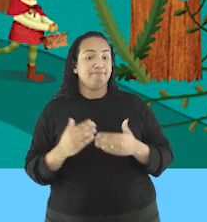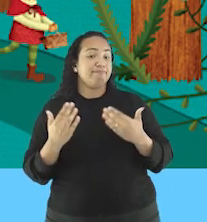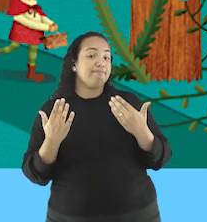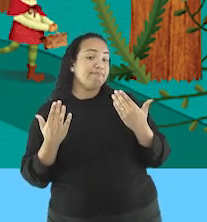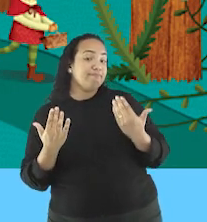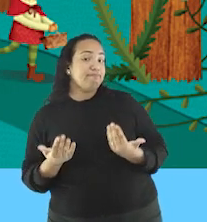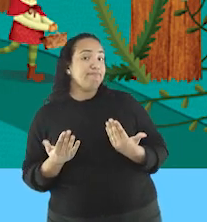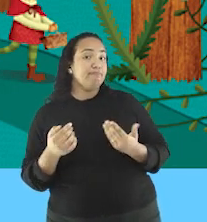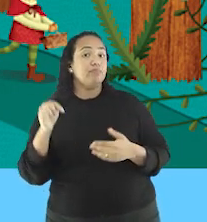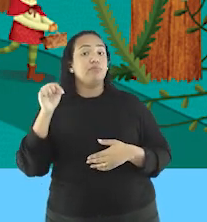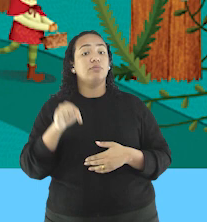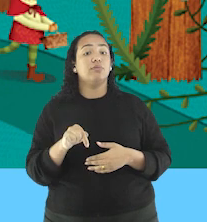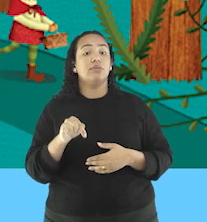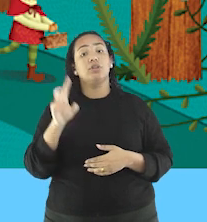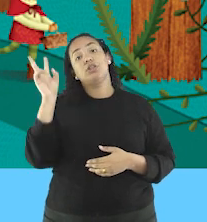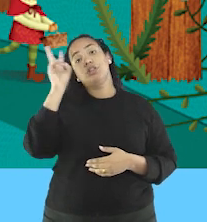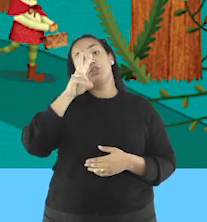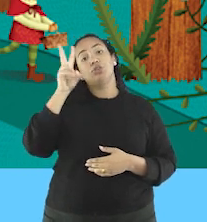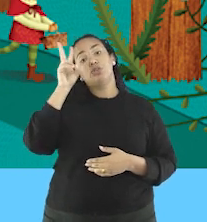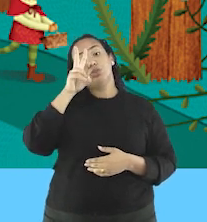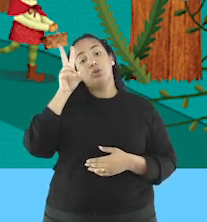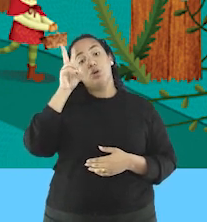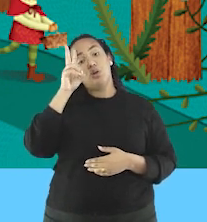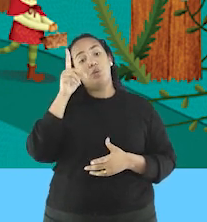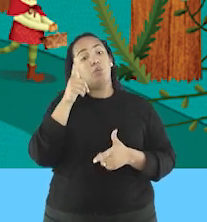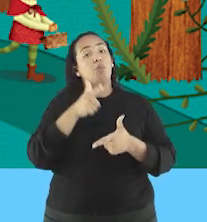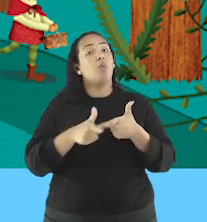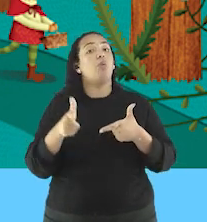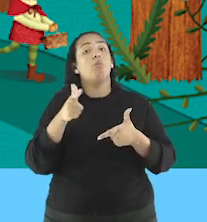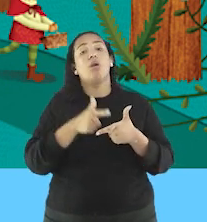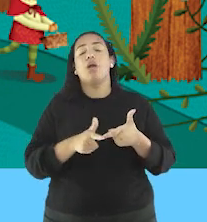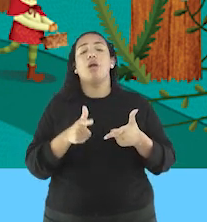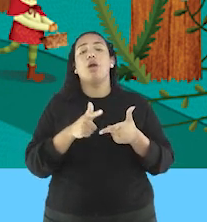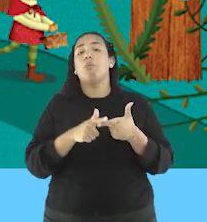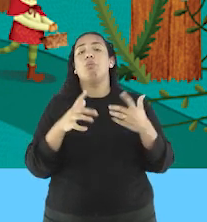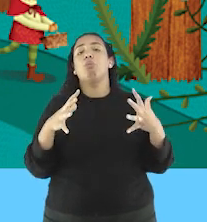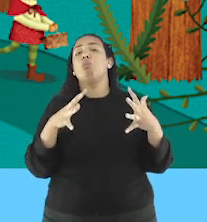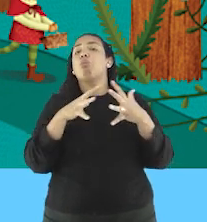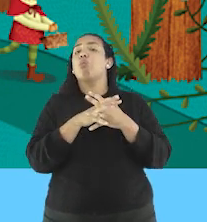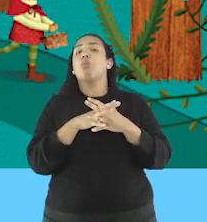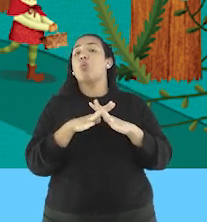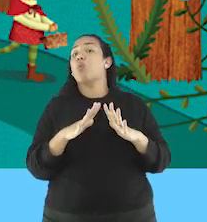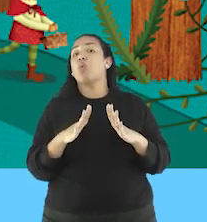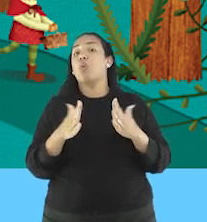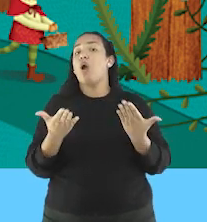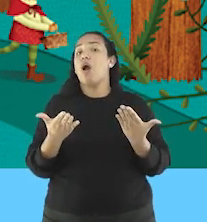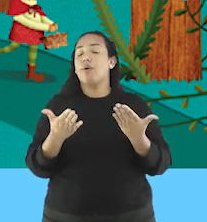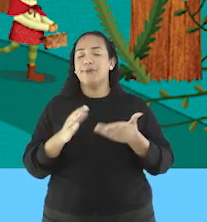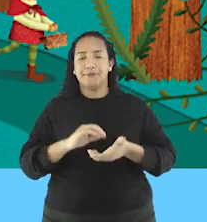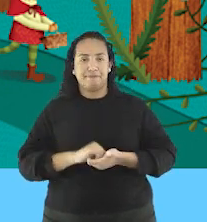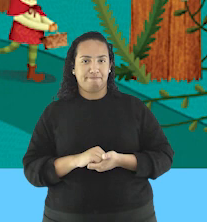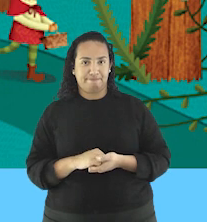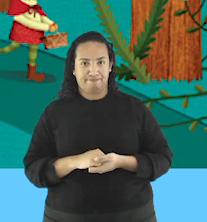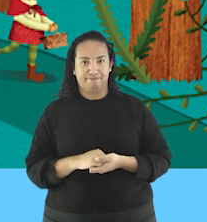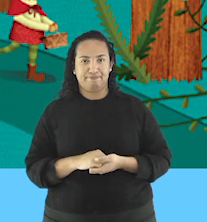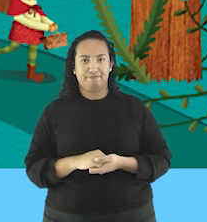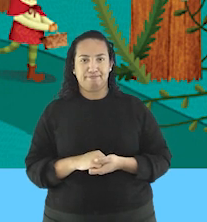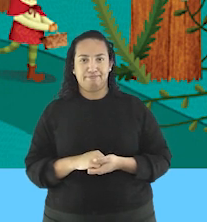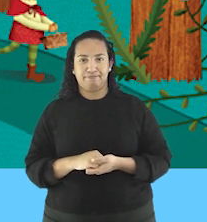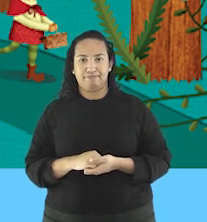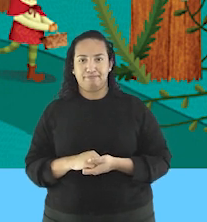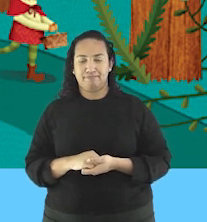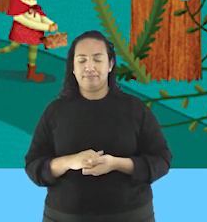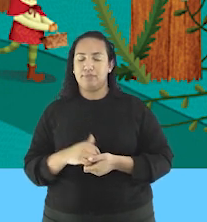Então, qual é a complicação? Ou seja, o conflito do conto de fadas